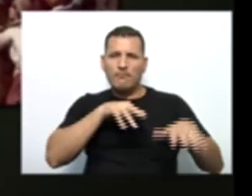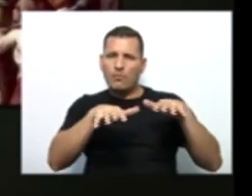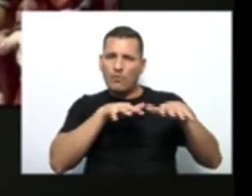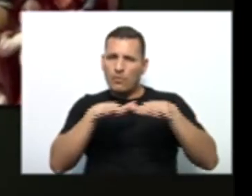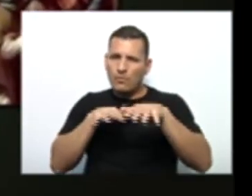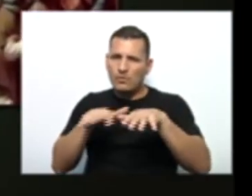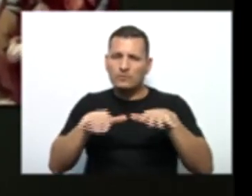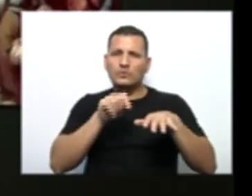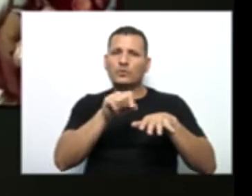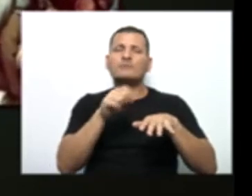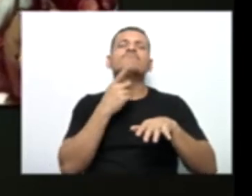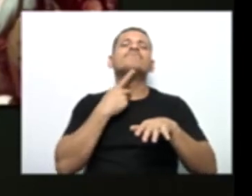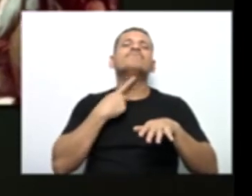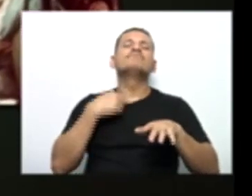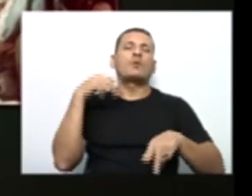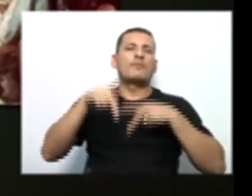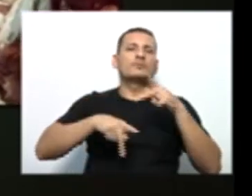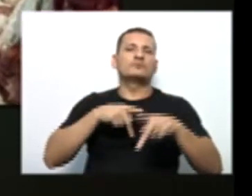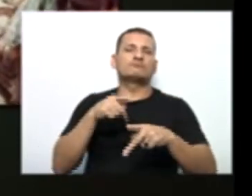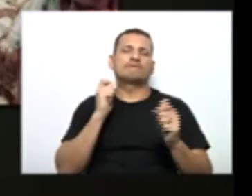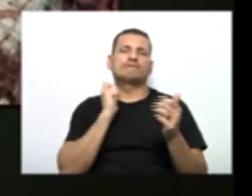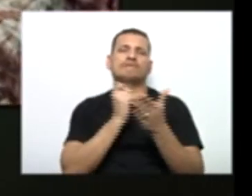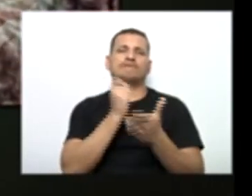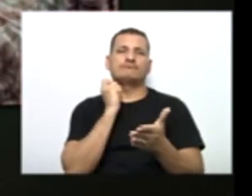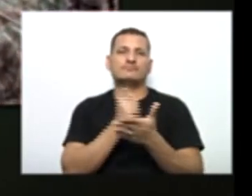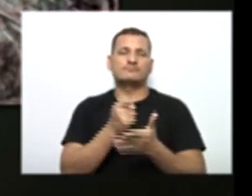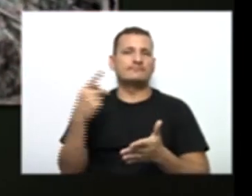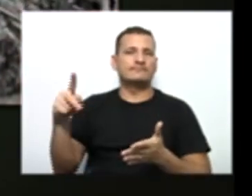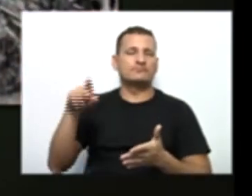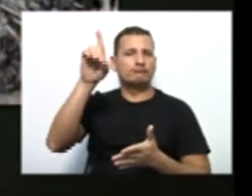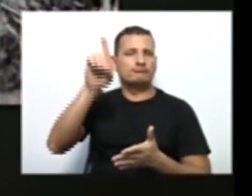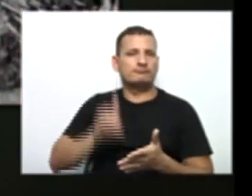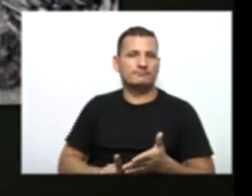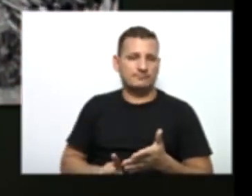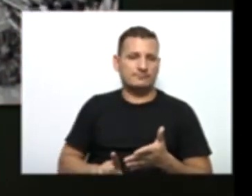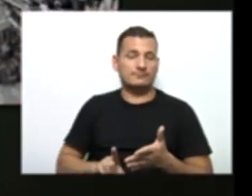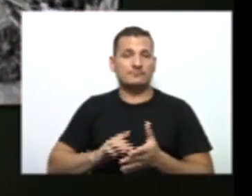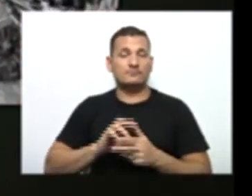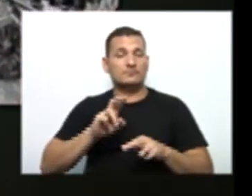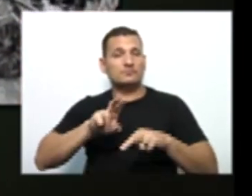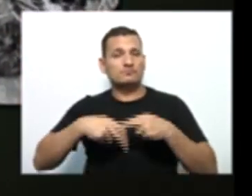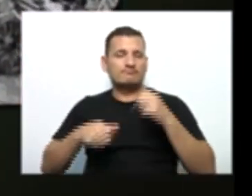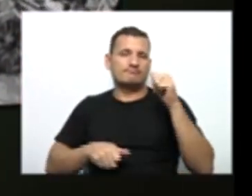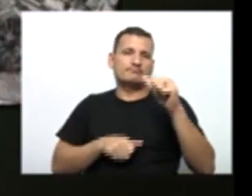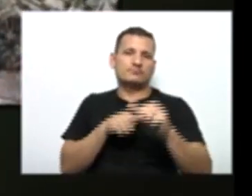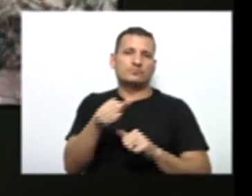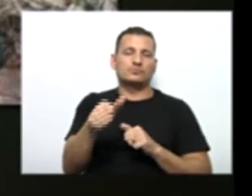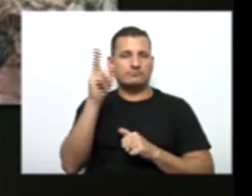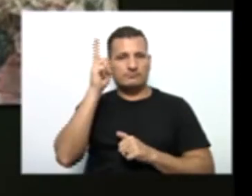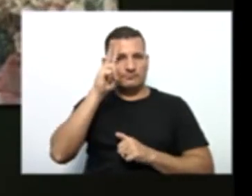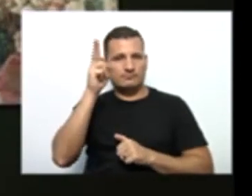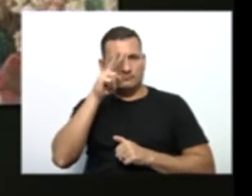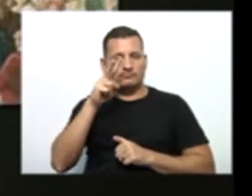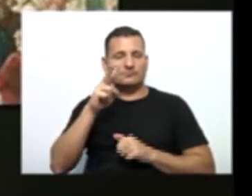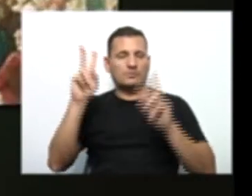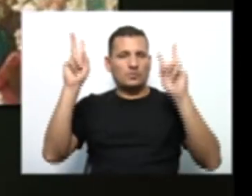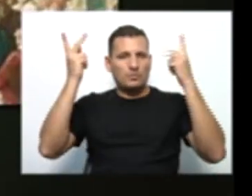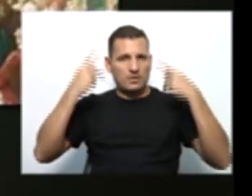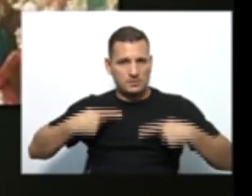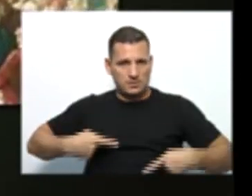só começaria a mudar com dois importantes momentos históricos já no finalzinho do século XVIII. A Revolução Americana,